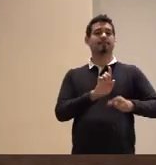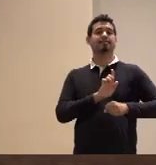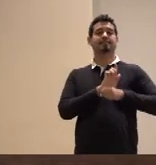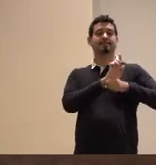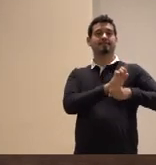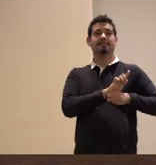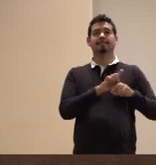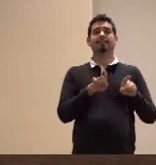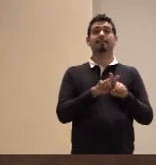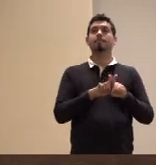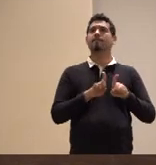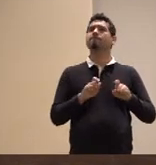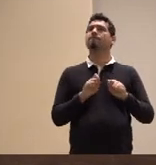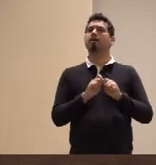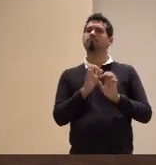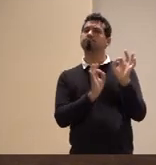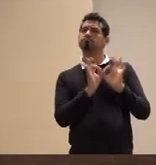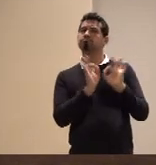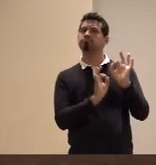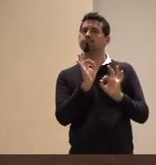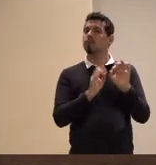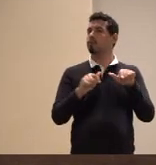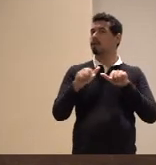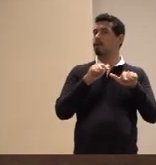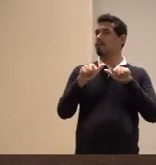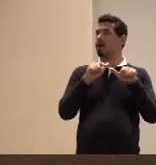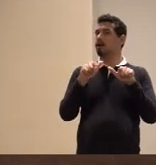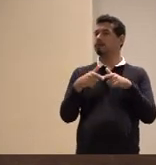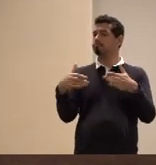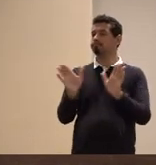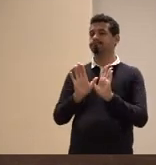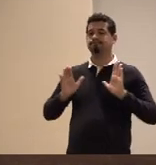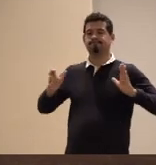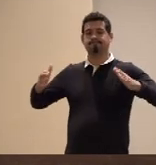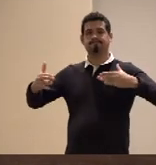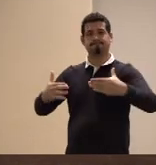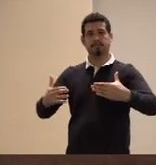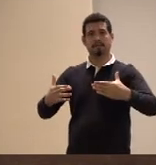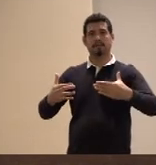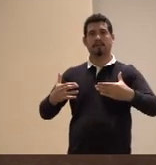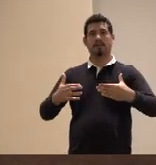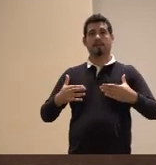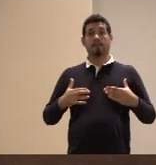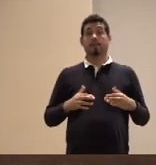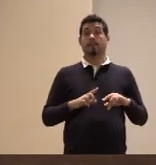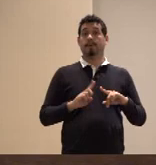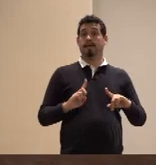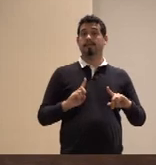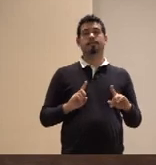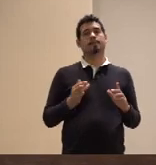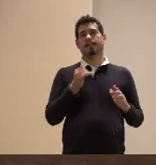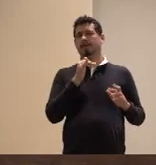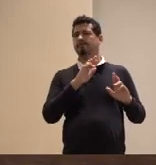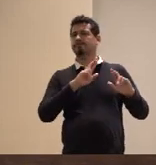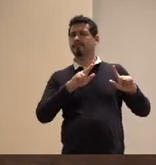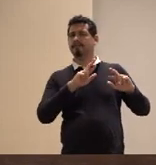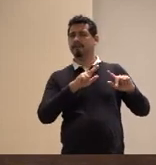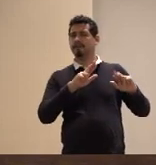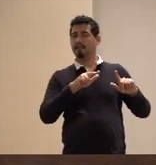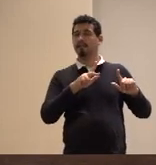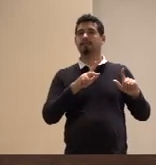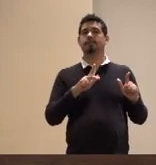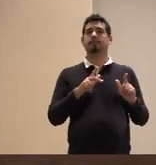eles fazem a gestão do serviço de forma coletiva. É